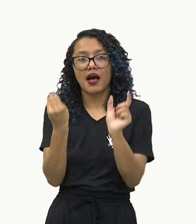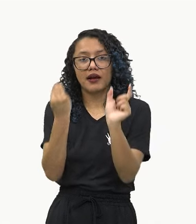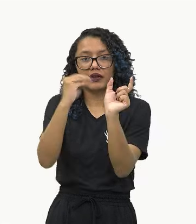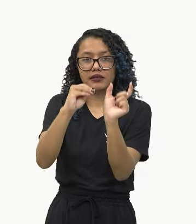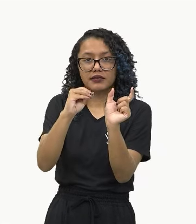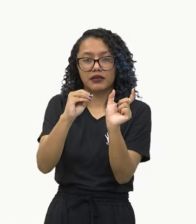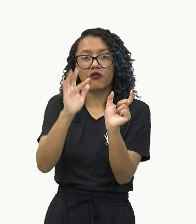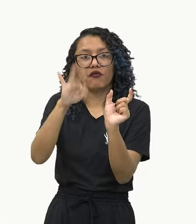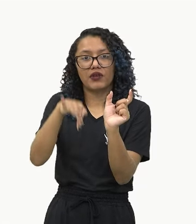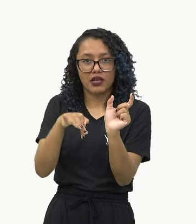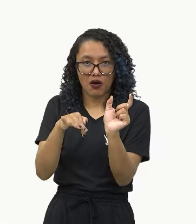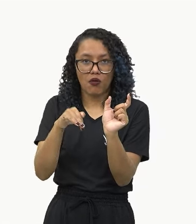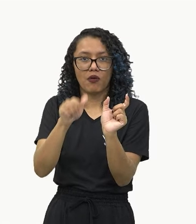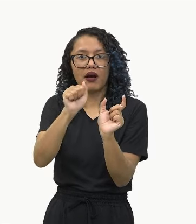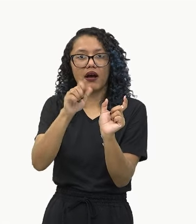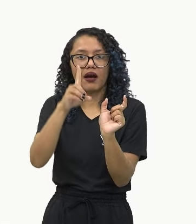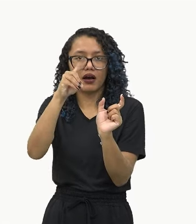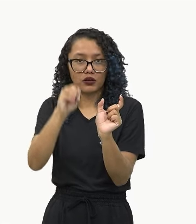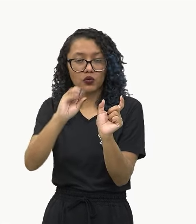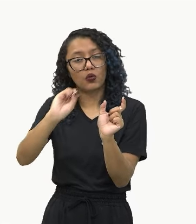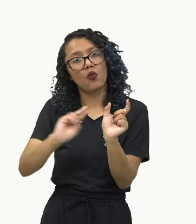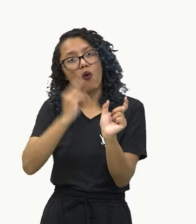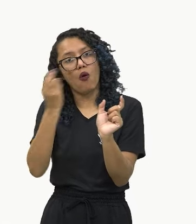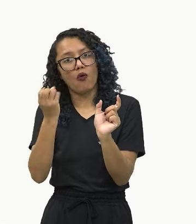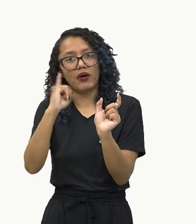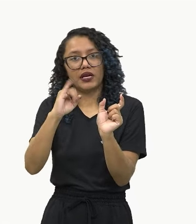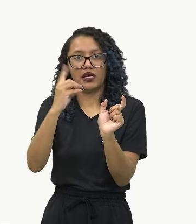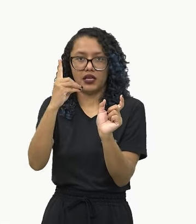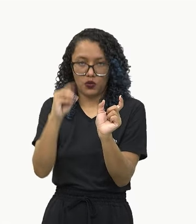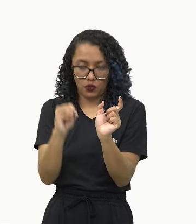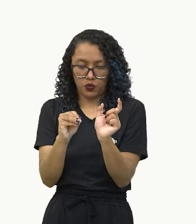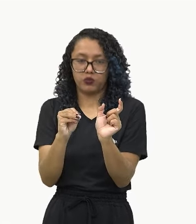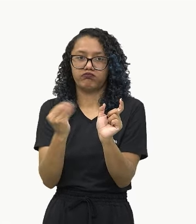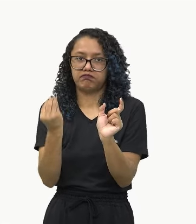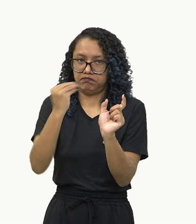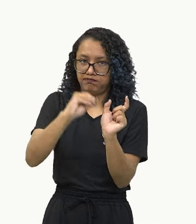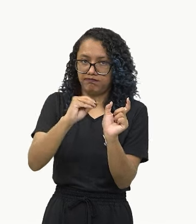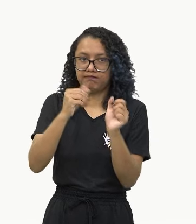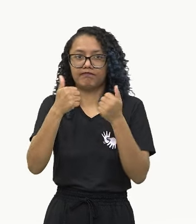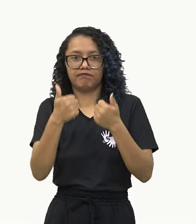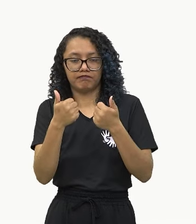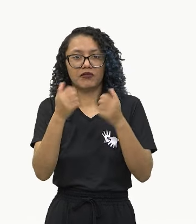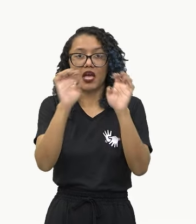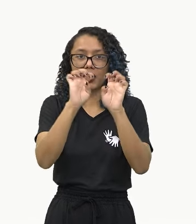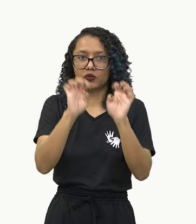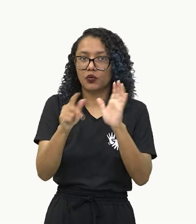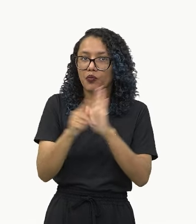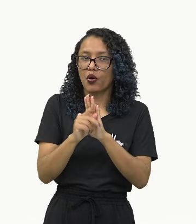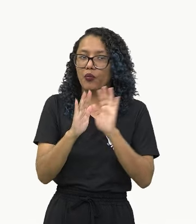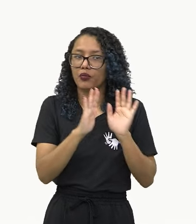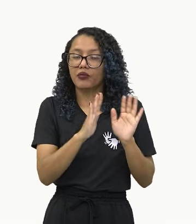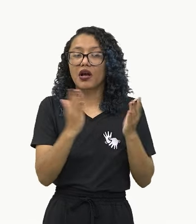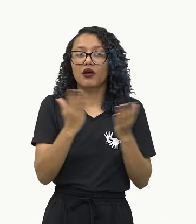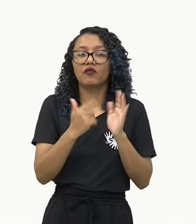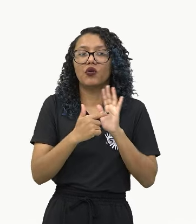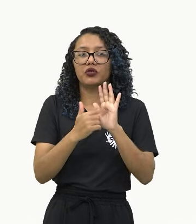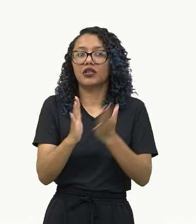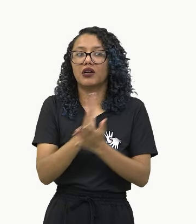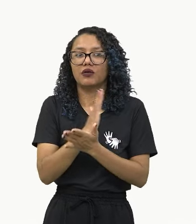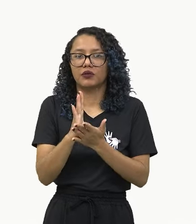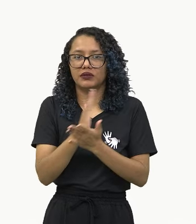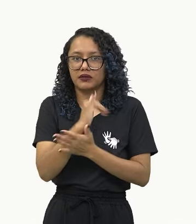particípio. Tudo bem? Essa é a nossa estrutura. Então, vamos ver alguns exemplos.